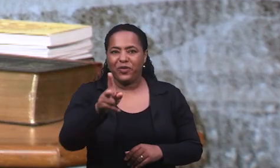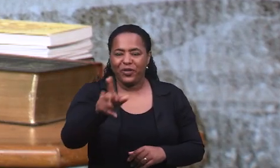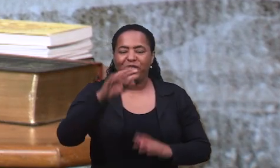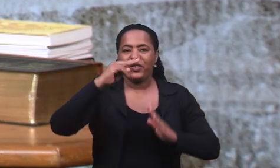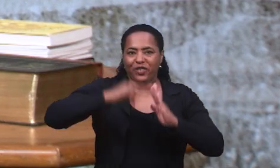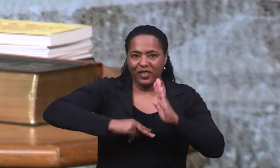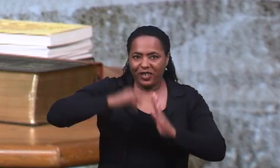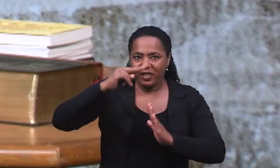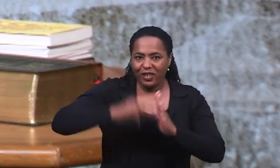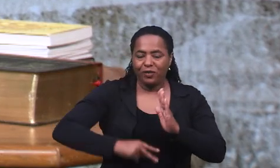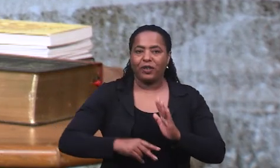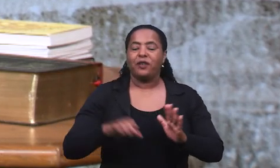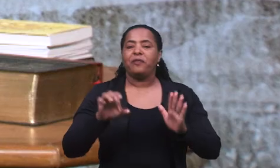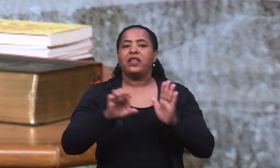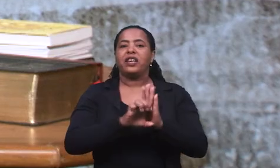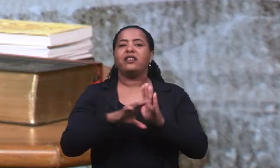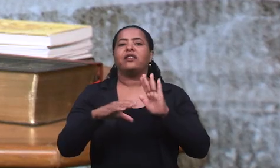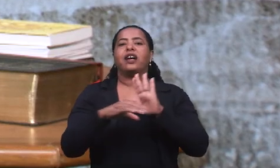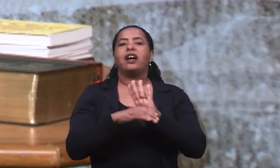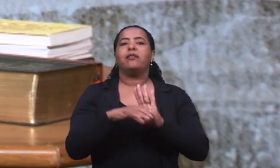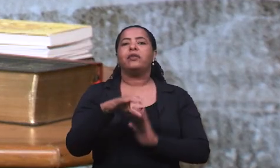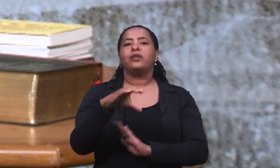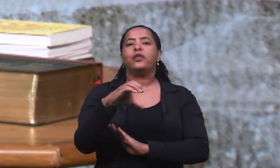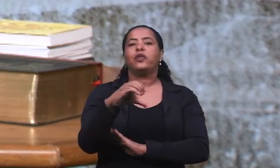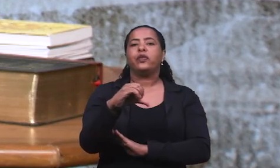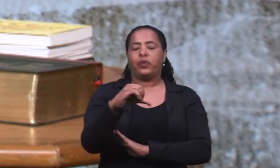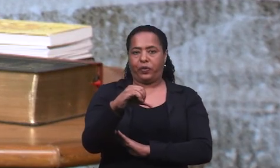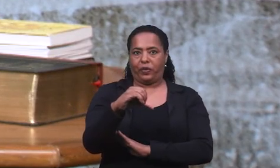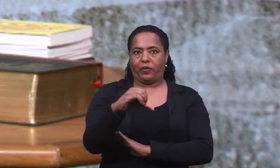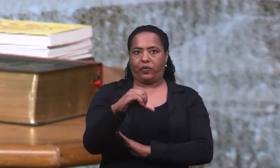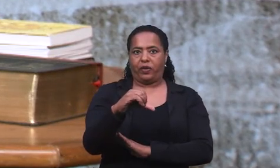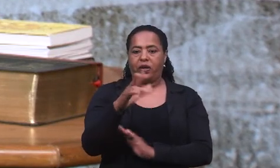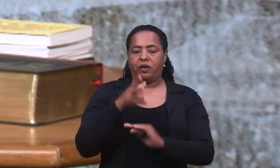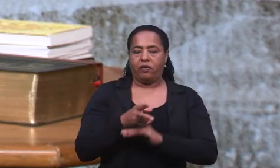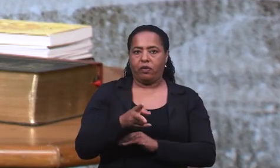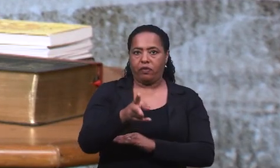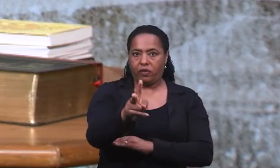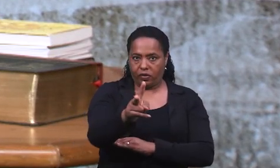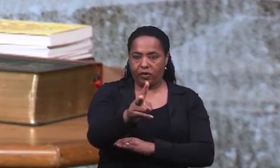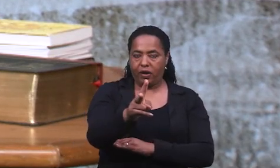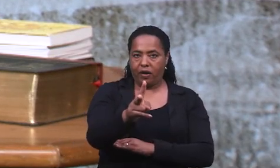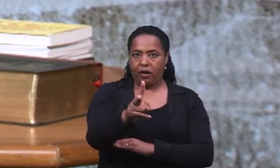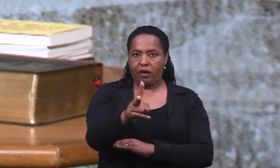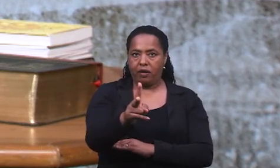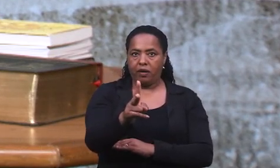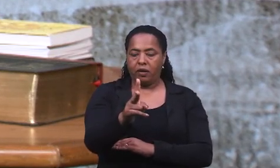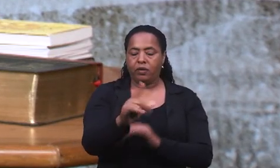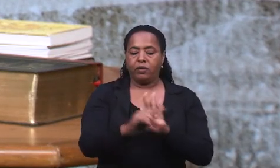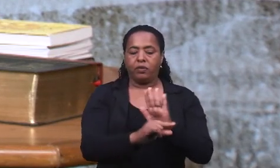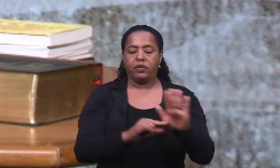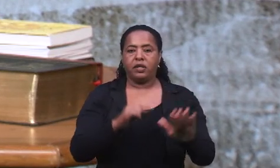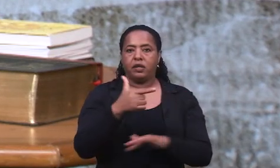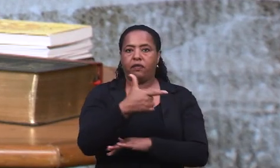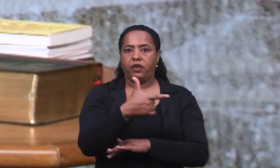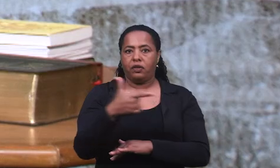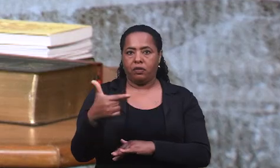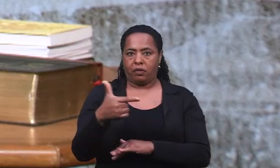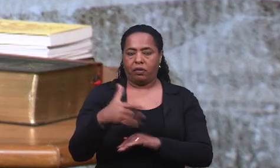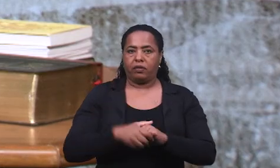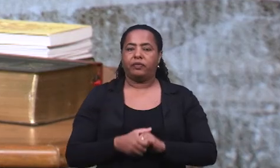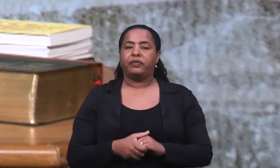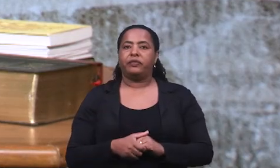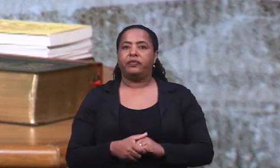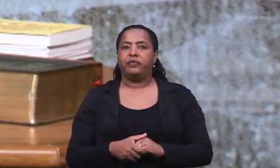leitura, Êxodo capítulo 9, e hoje nós vamos dar sequência a partir do versículo 22.